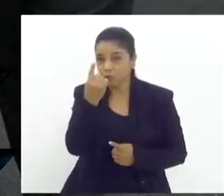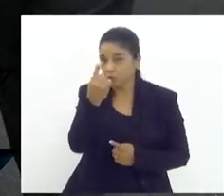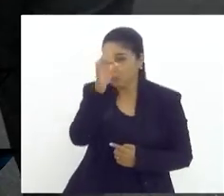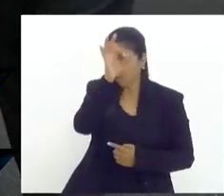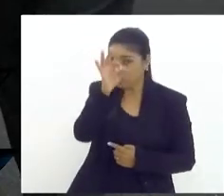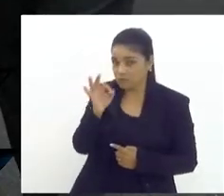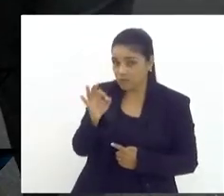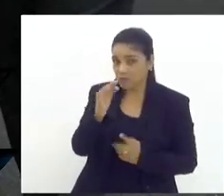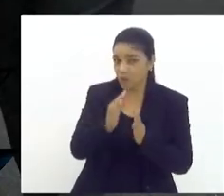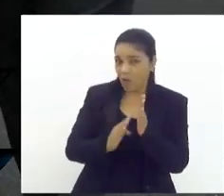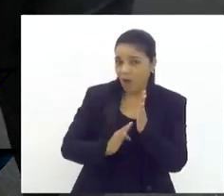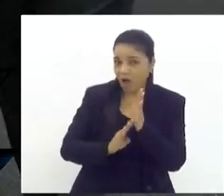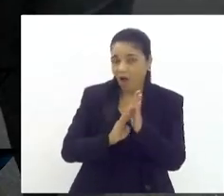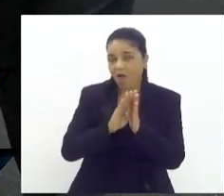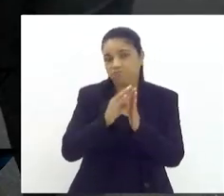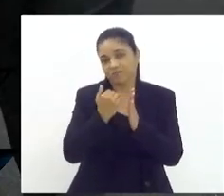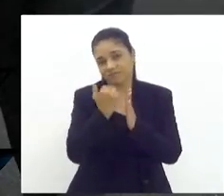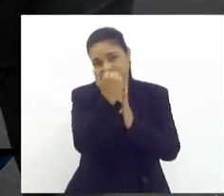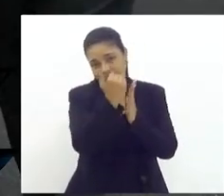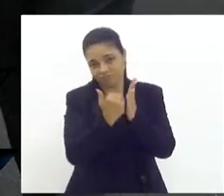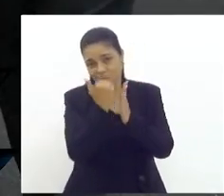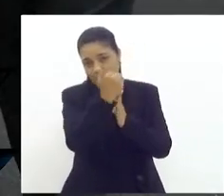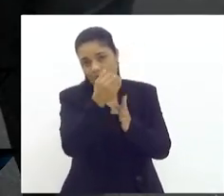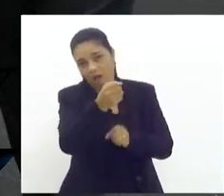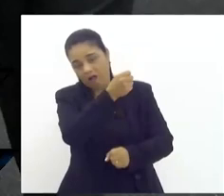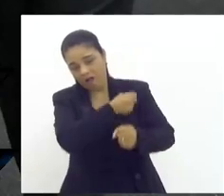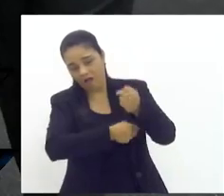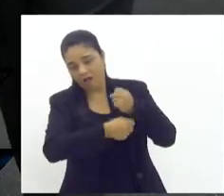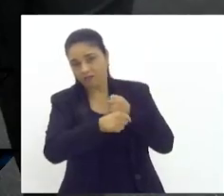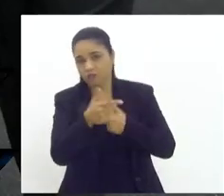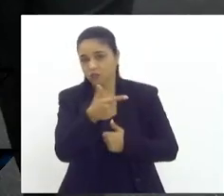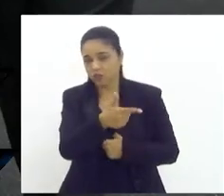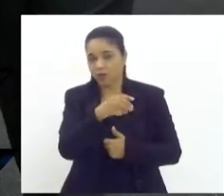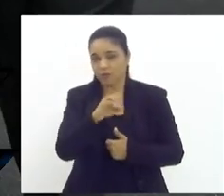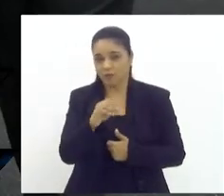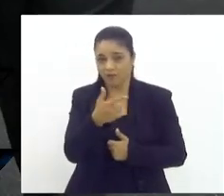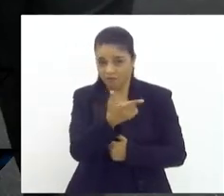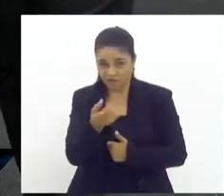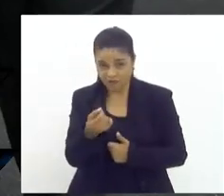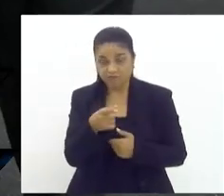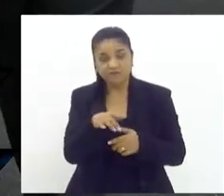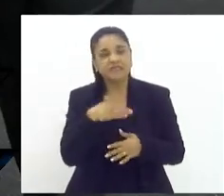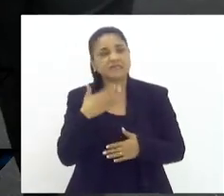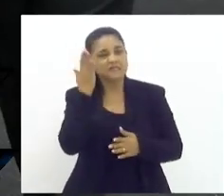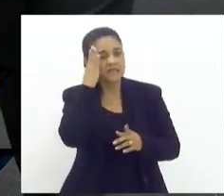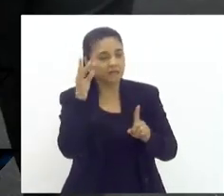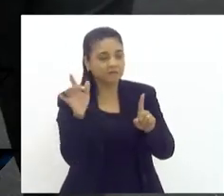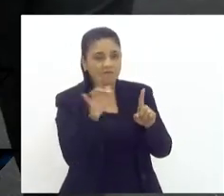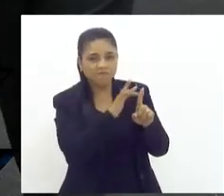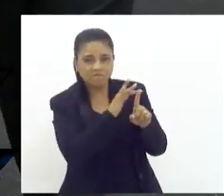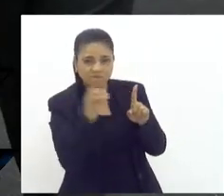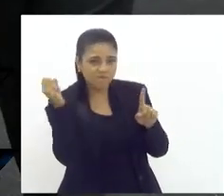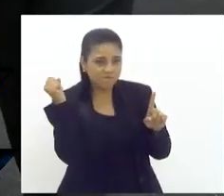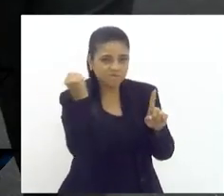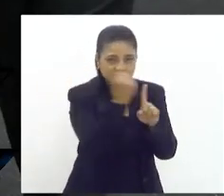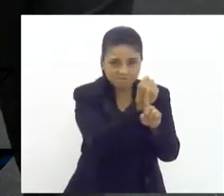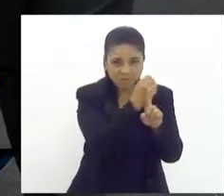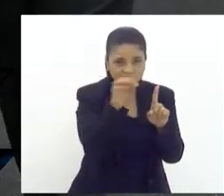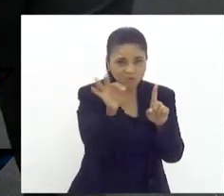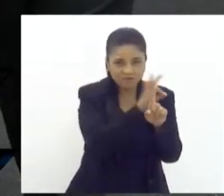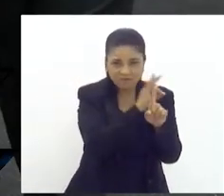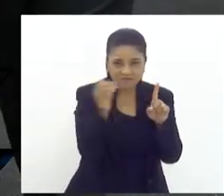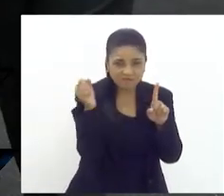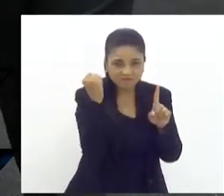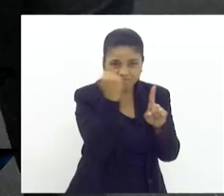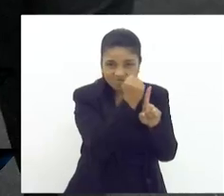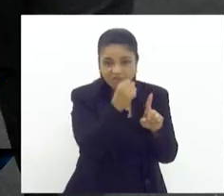ao ano anterior e o feminicídio o senhor presidente a gente sabe que atinja todas as mulheres de todas